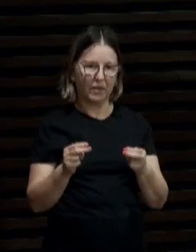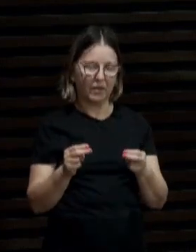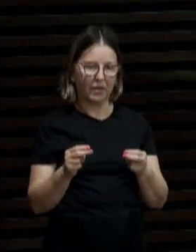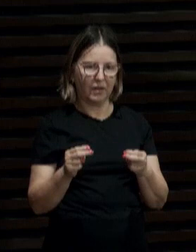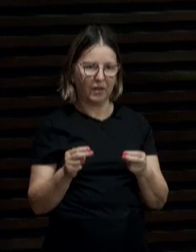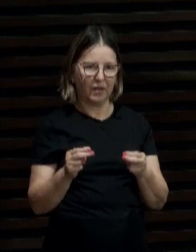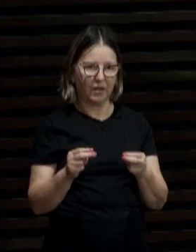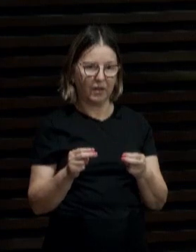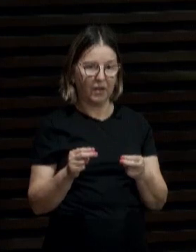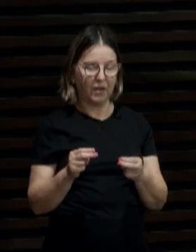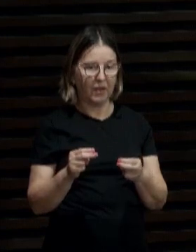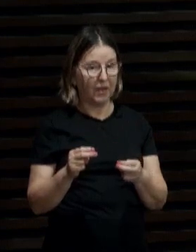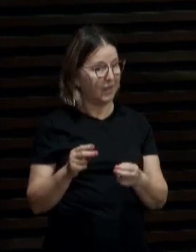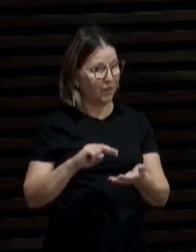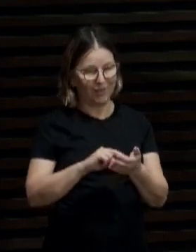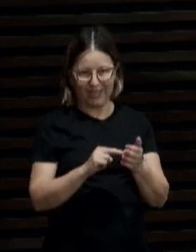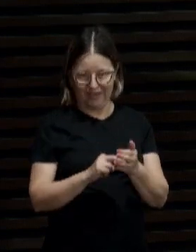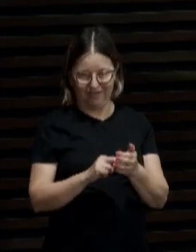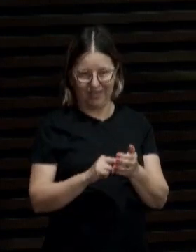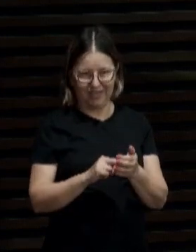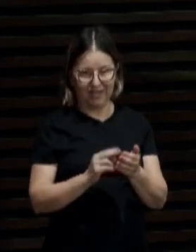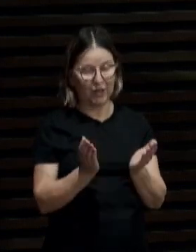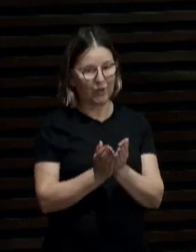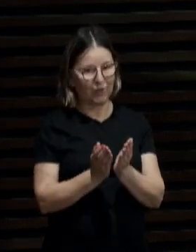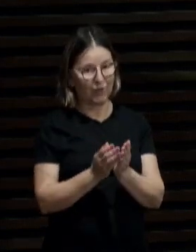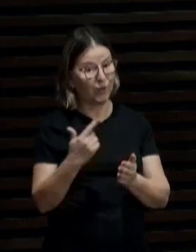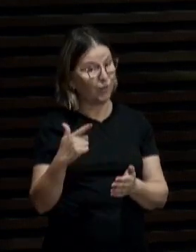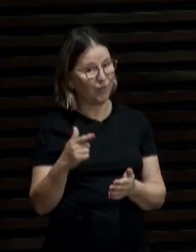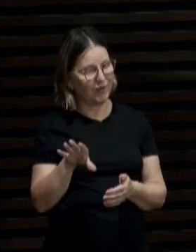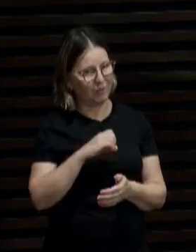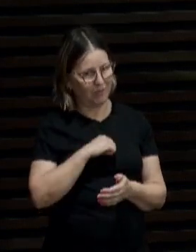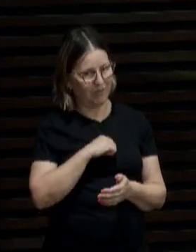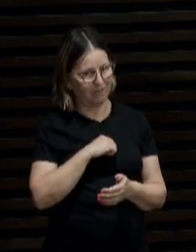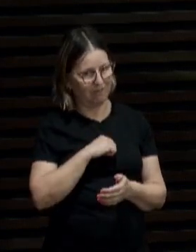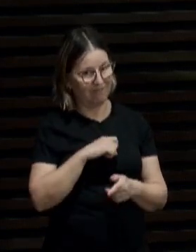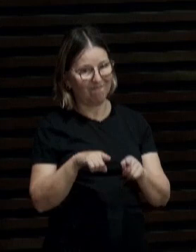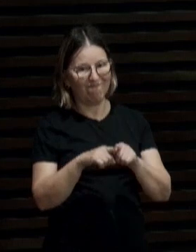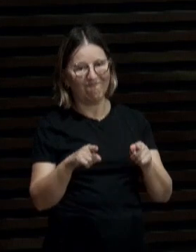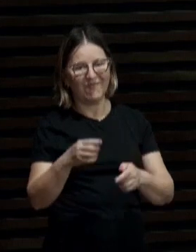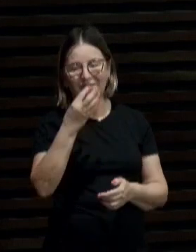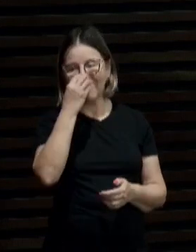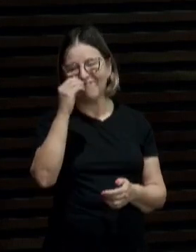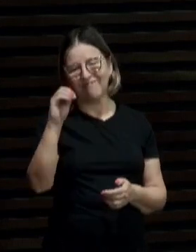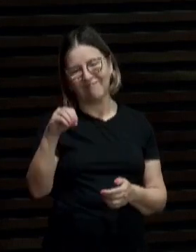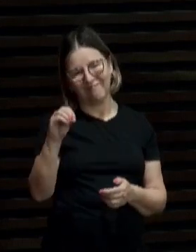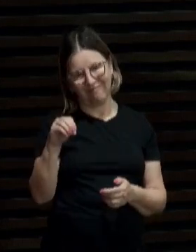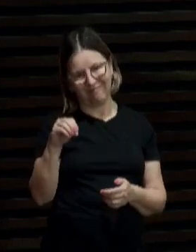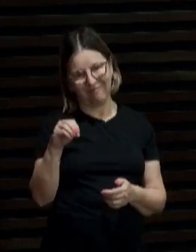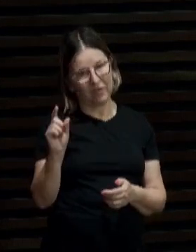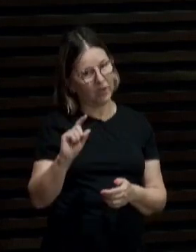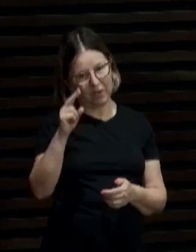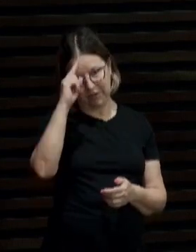tivessem amor. Eles tinham, porém eles abandonaram. E abandonar, meus irmãos, é diferente de esquecer,